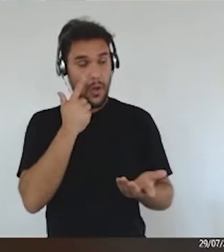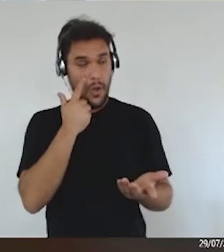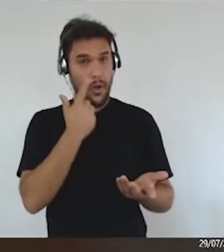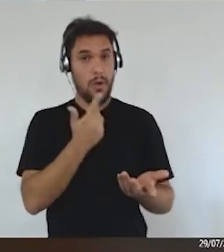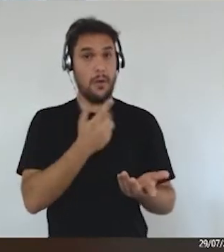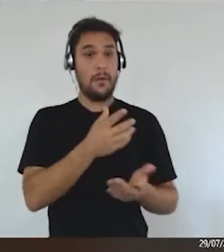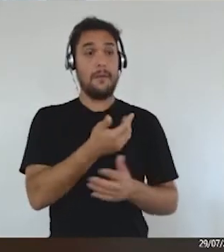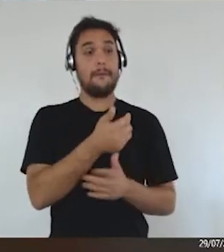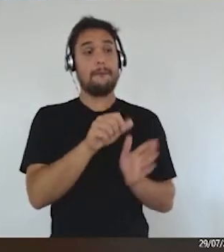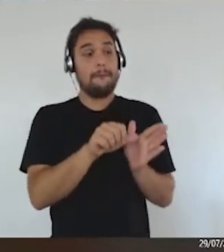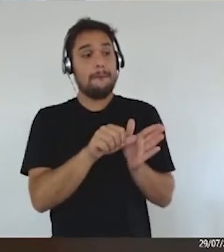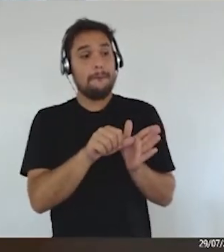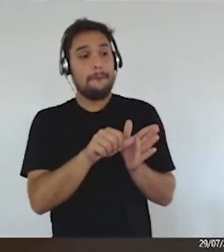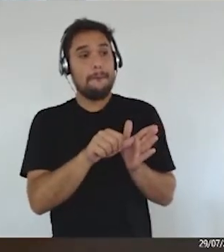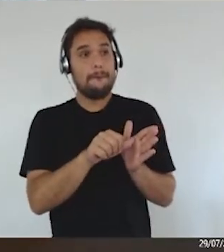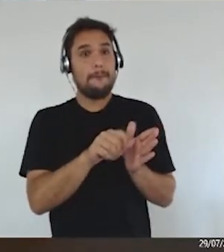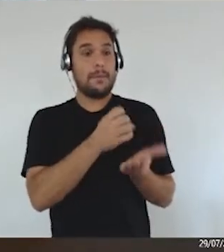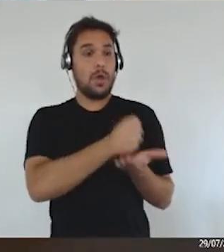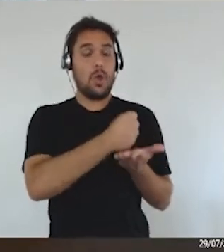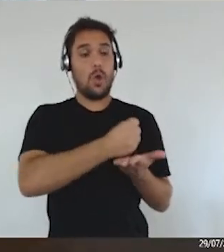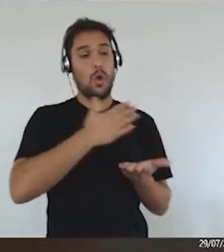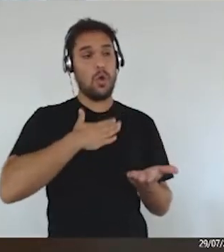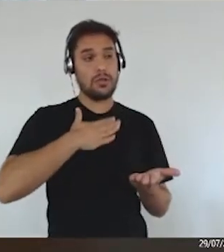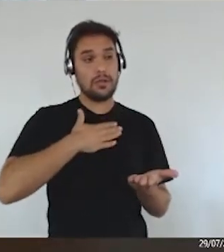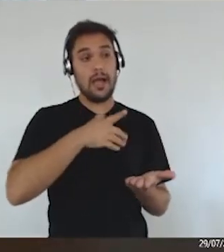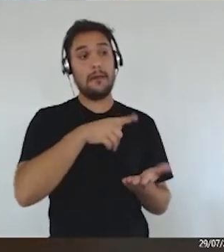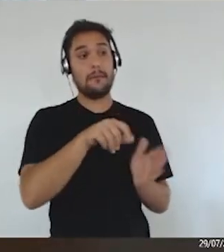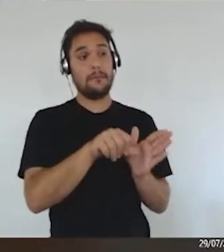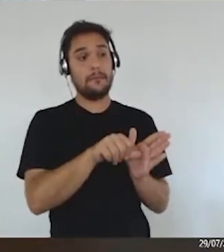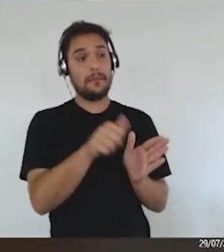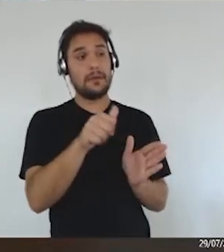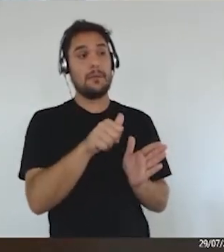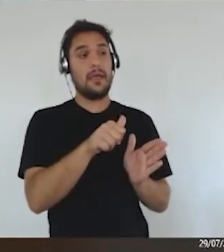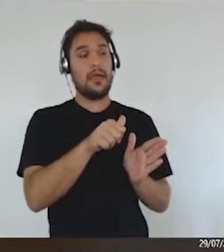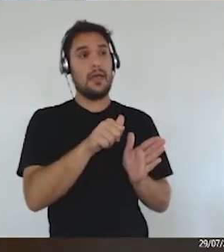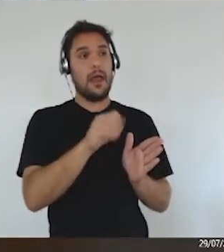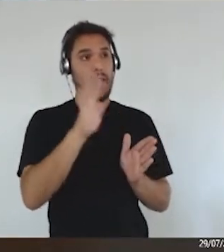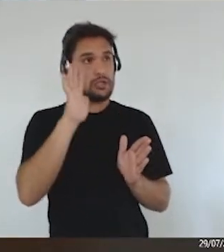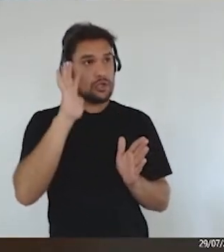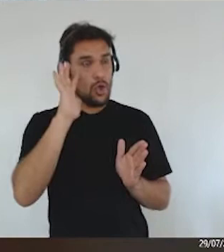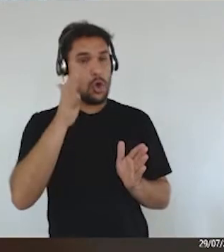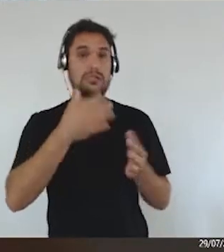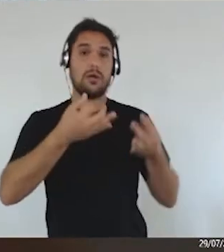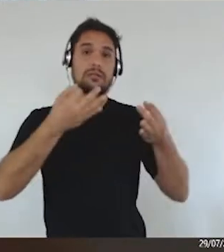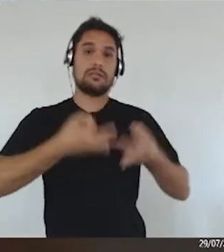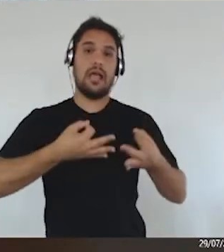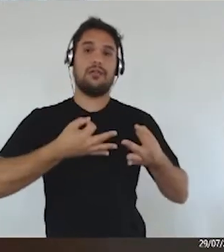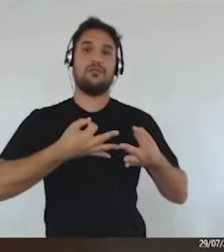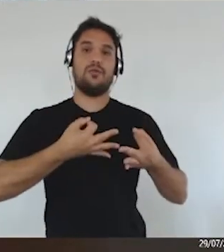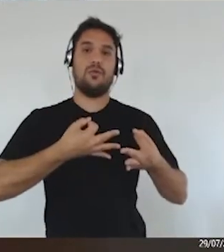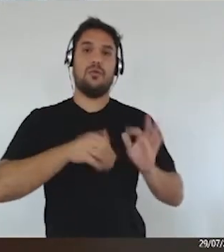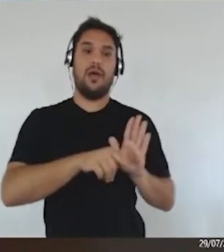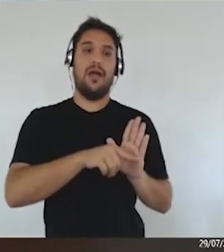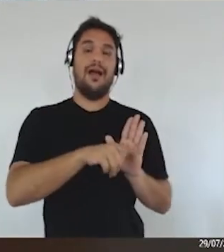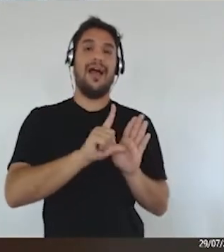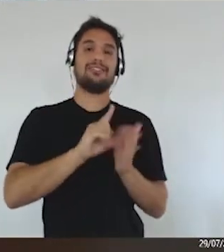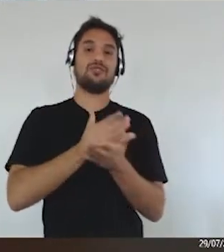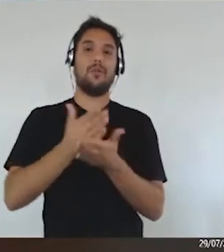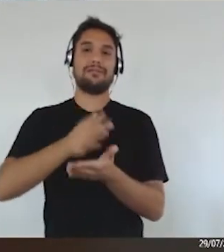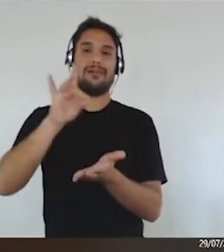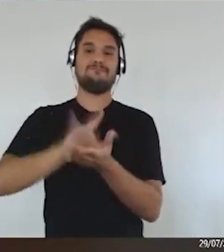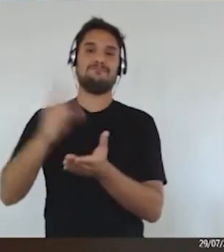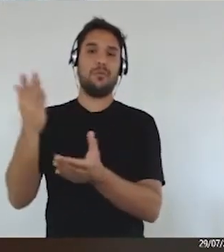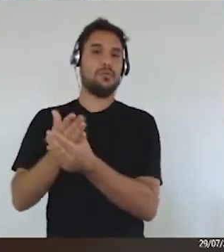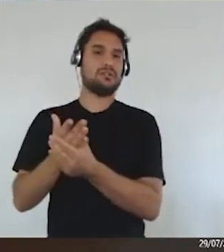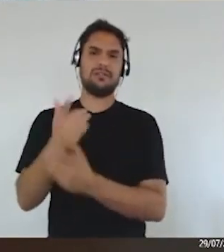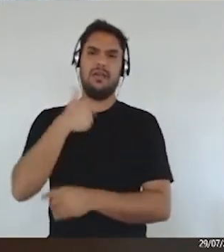que, para me contratar, ele tem que passar primeiro pelas soluções adequadas de conflitos de forma pré-processual. Porque eu